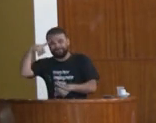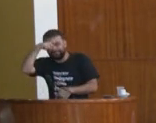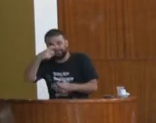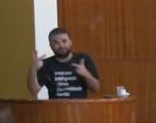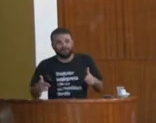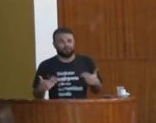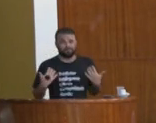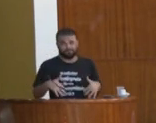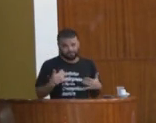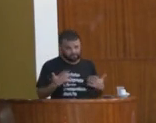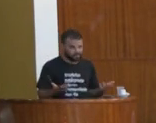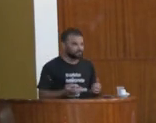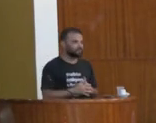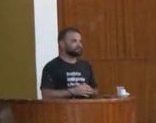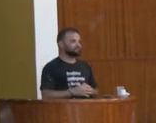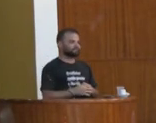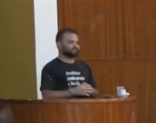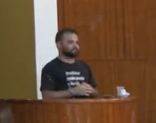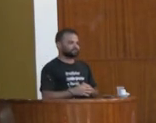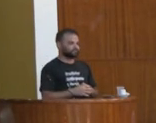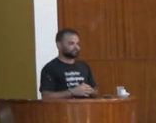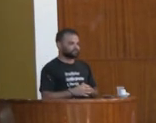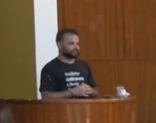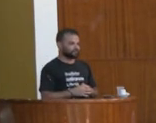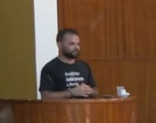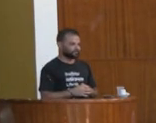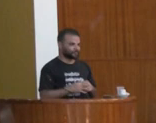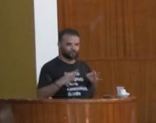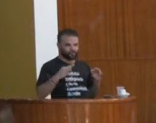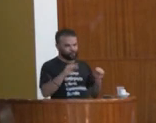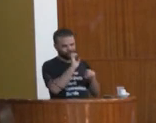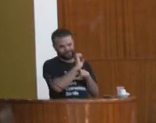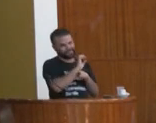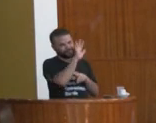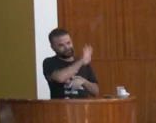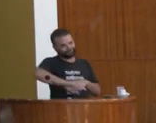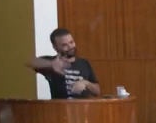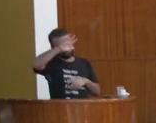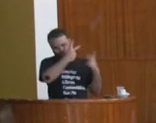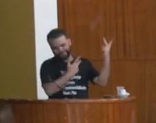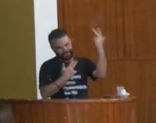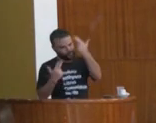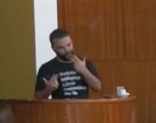os municípios, todos os estados do Brasil.